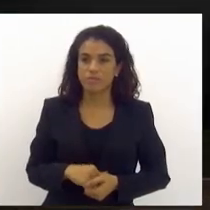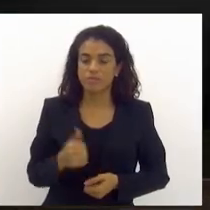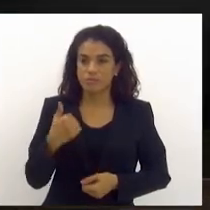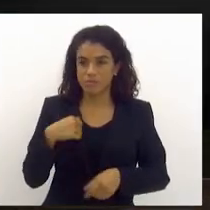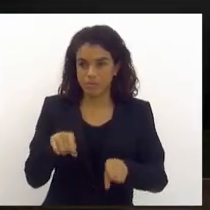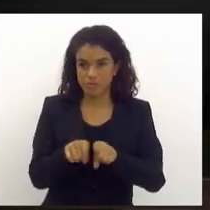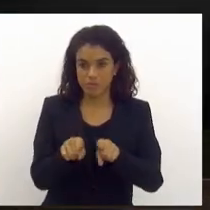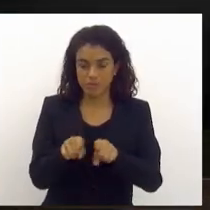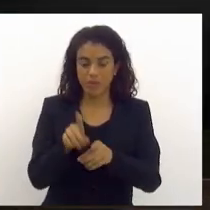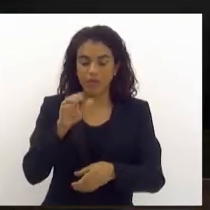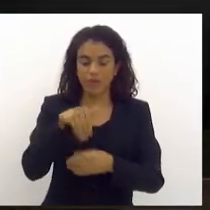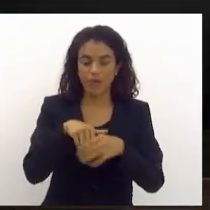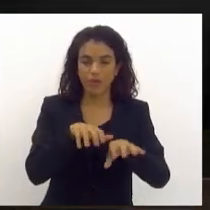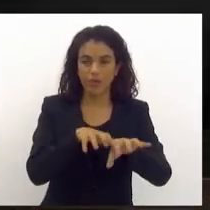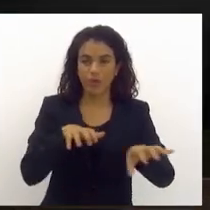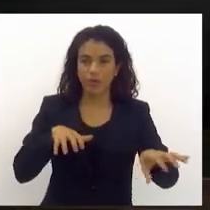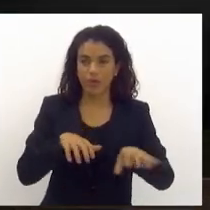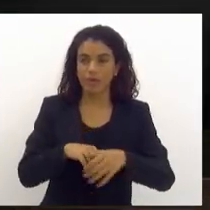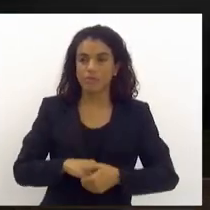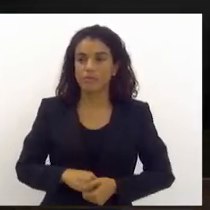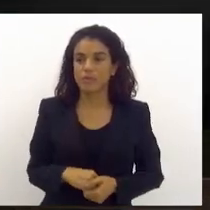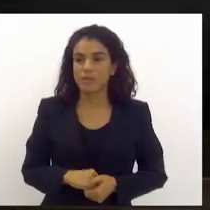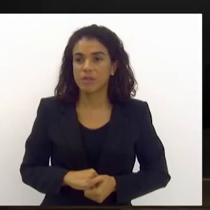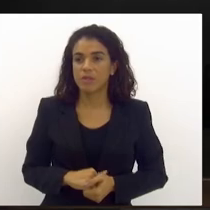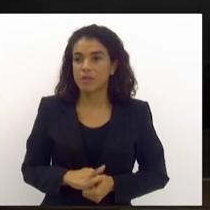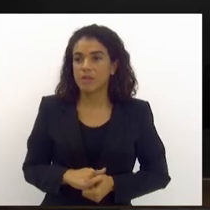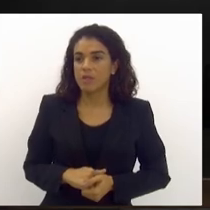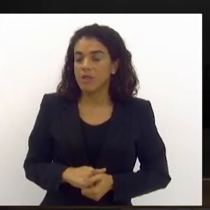Lucinha contra, isso? Ok.